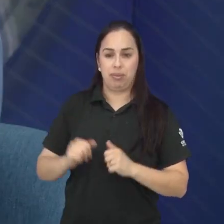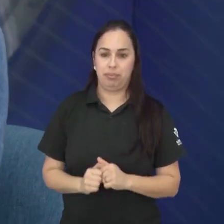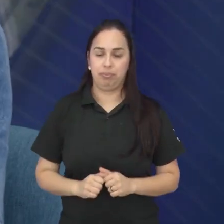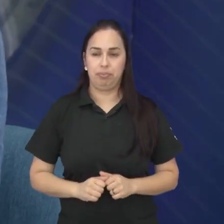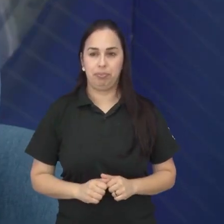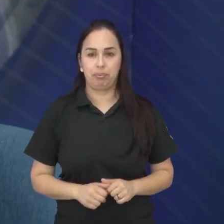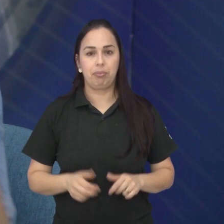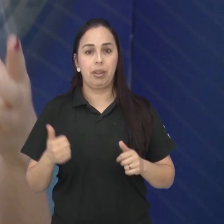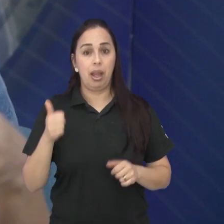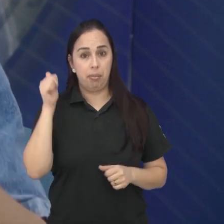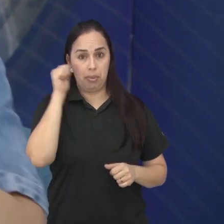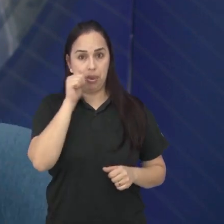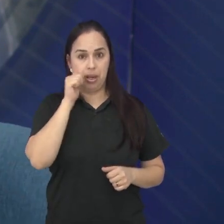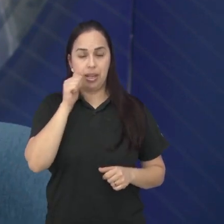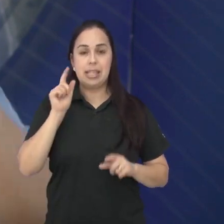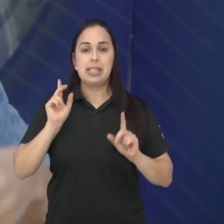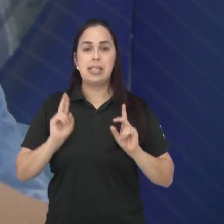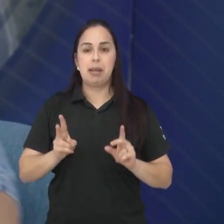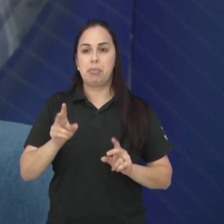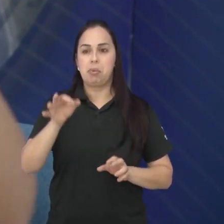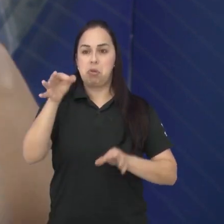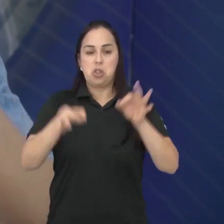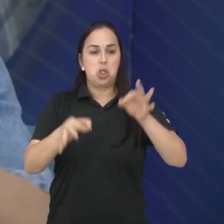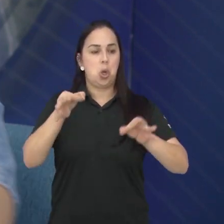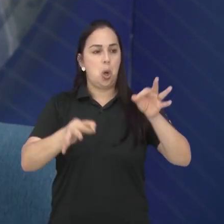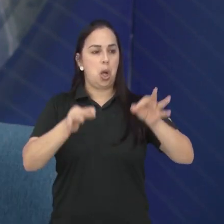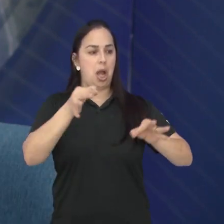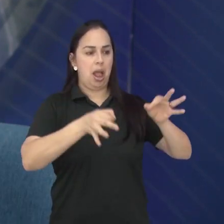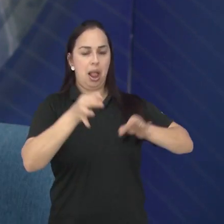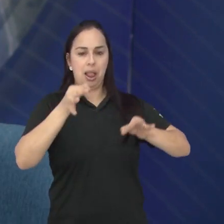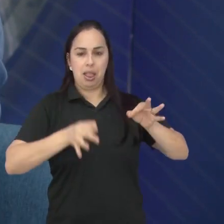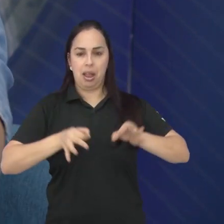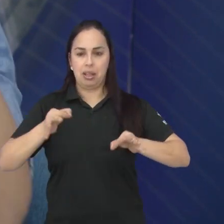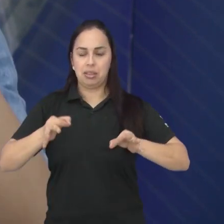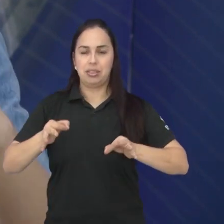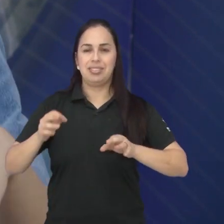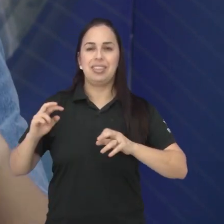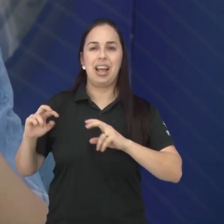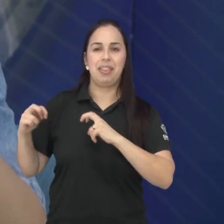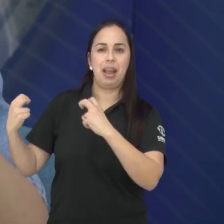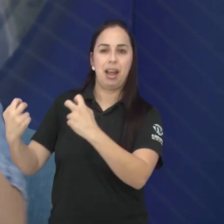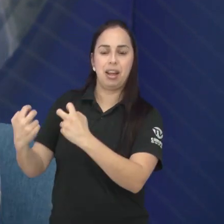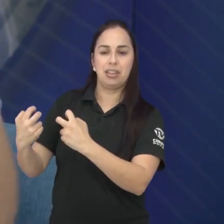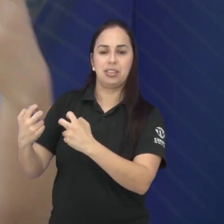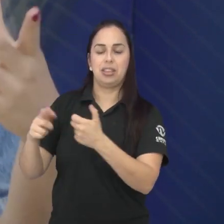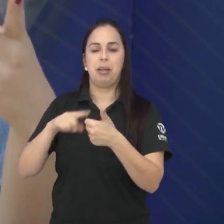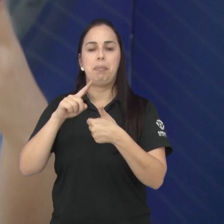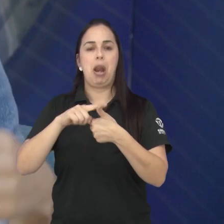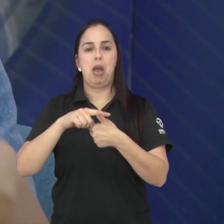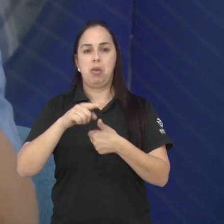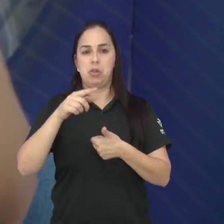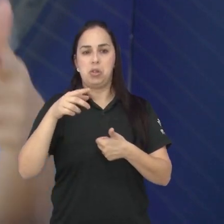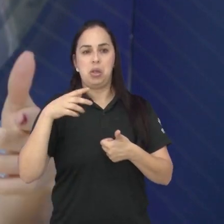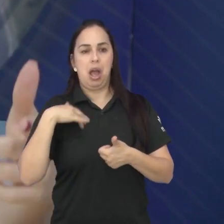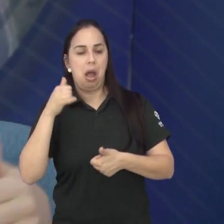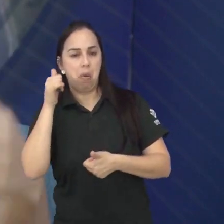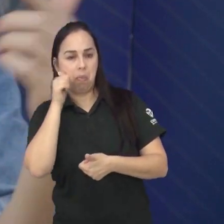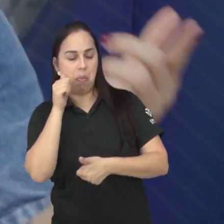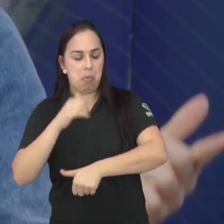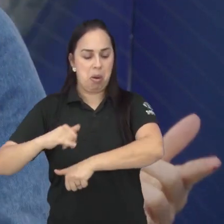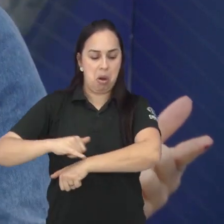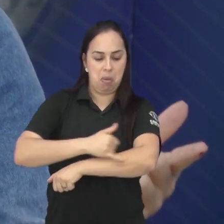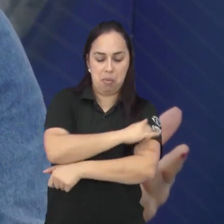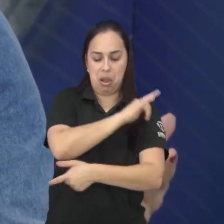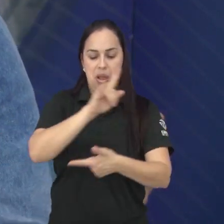A mulher, ela é sempre julgada, falada, né, no meio das rodas de conversa, pela aparência. Ah, você engordou, você